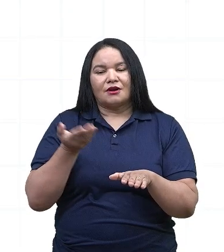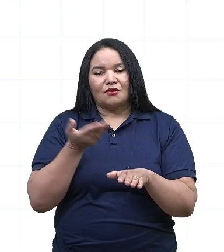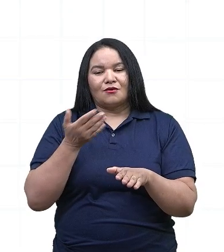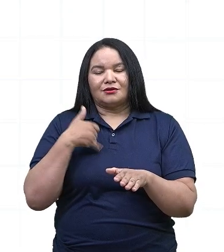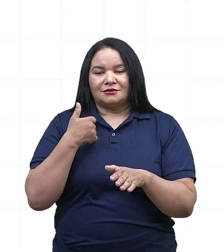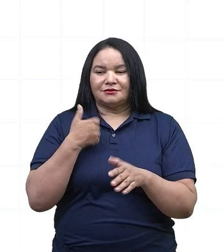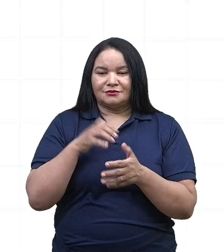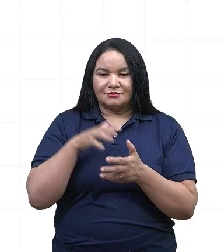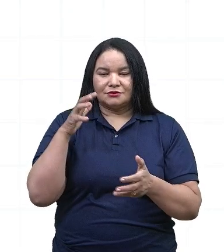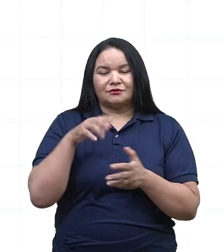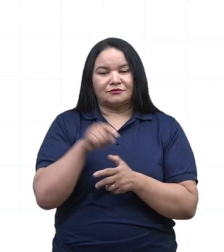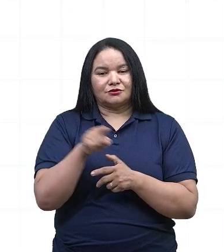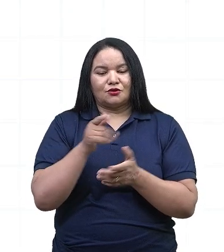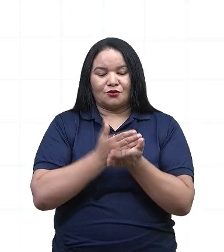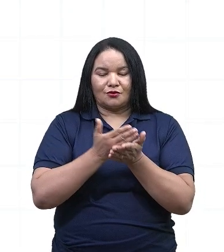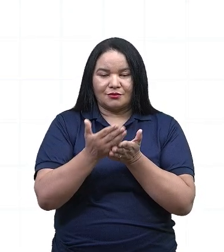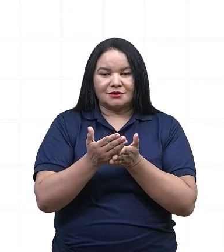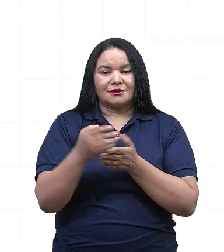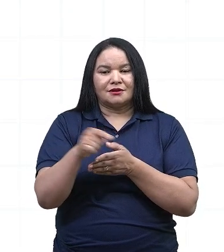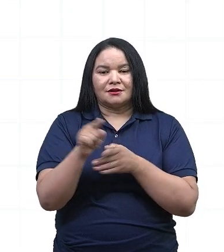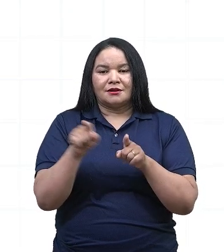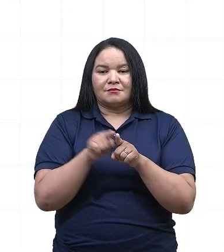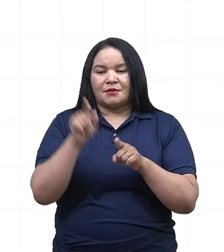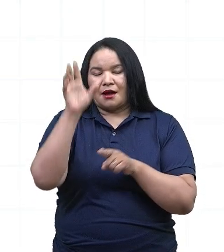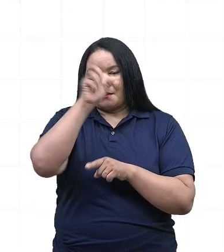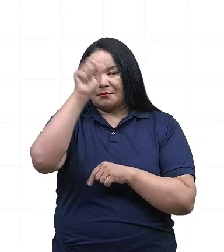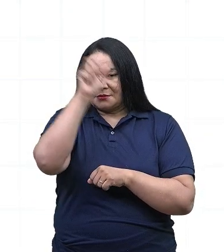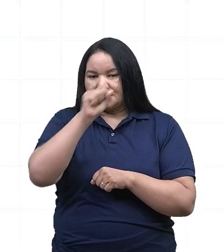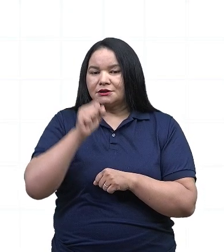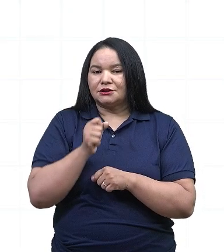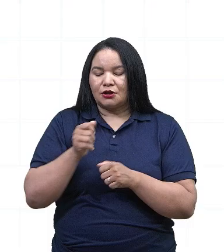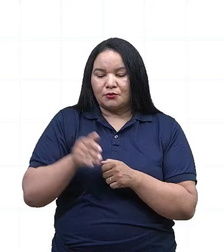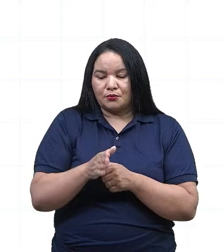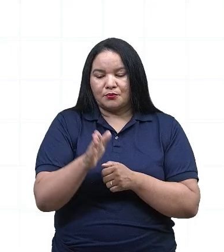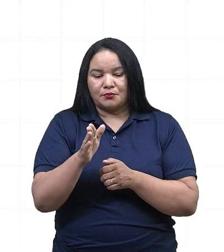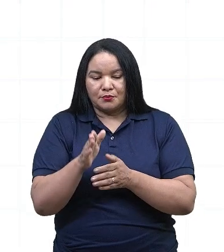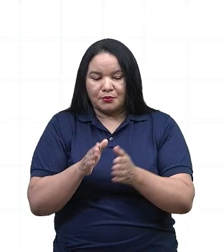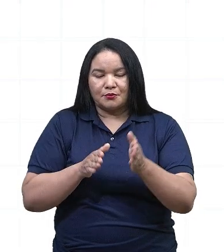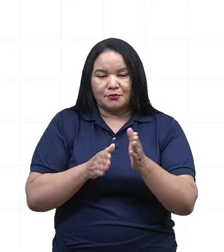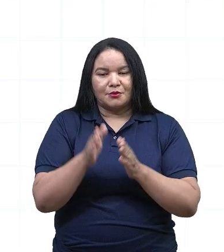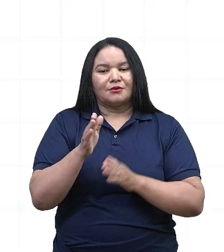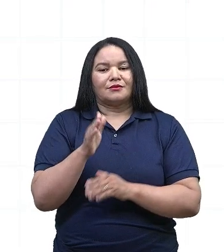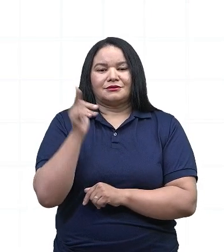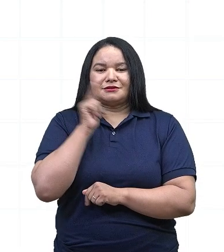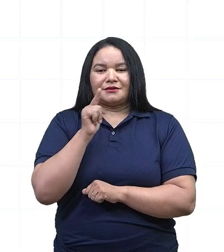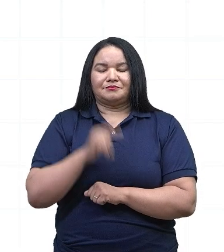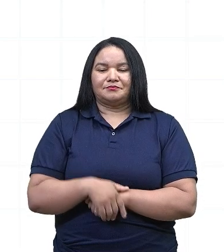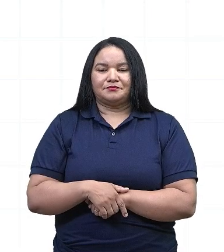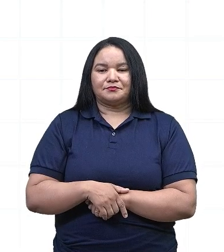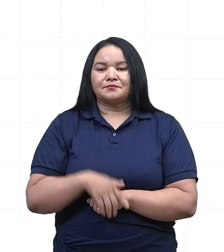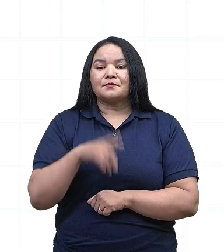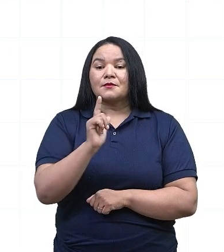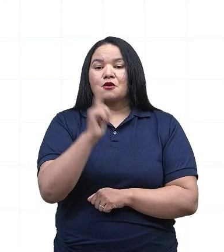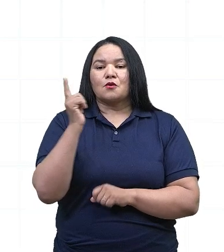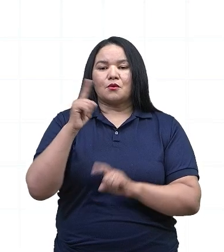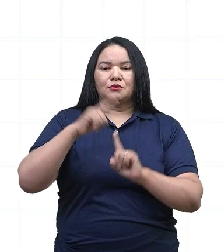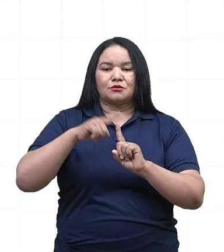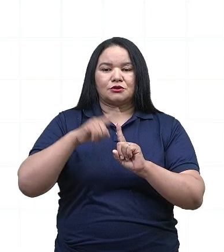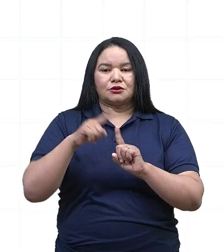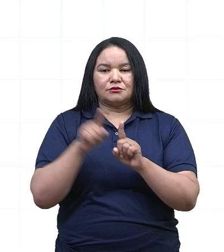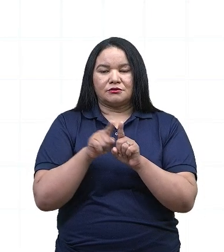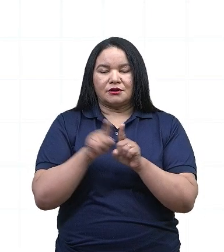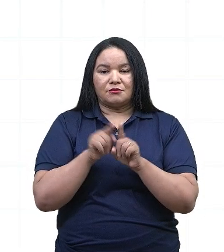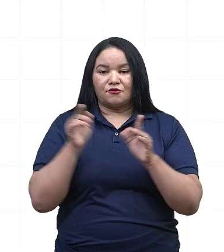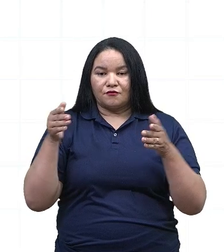para você iniciar, para você adquirir aí um patins e começar a patinar. A gente vai ter outra modalidade que vai ter um foco